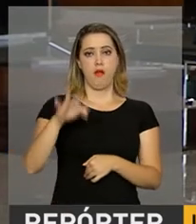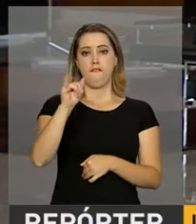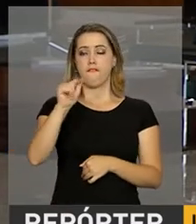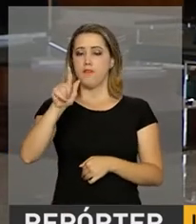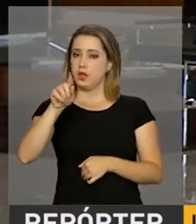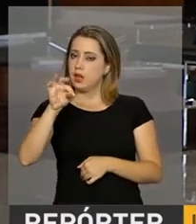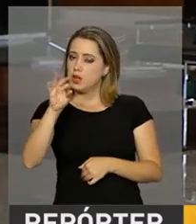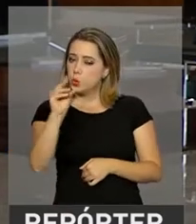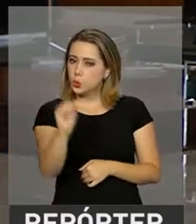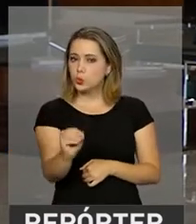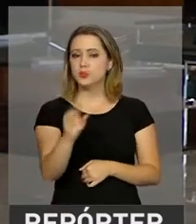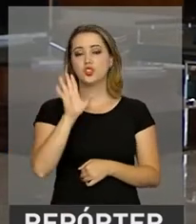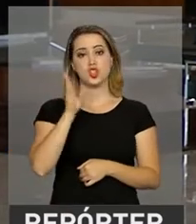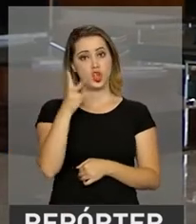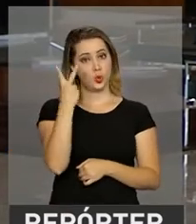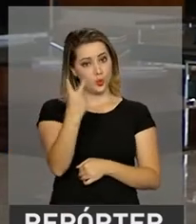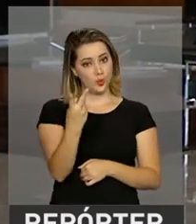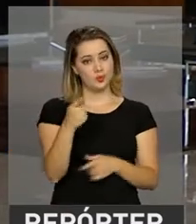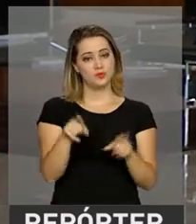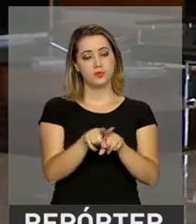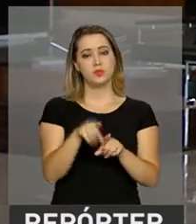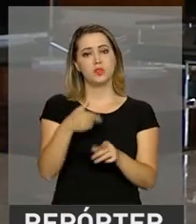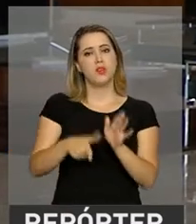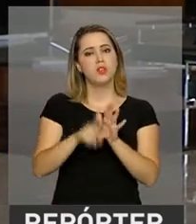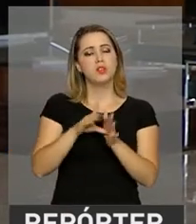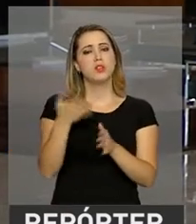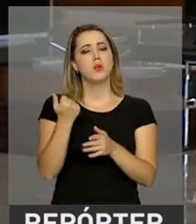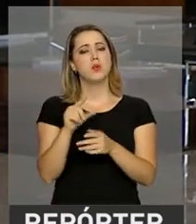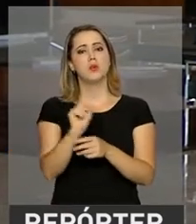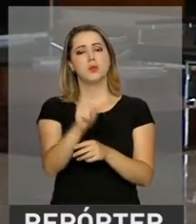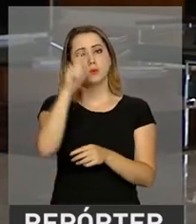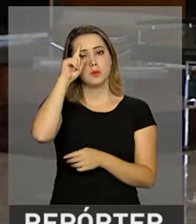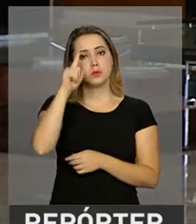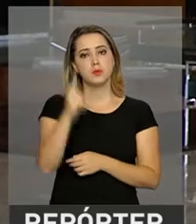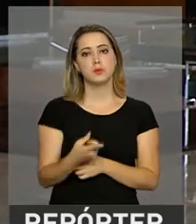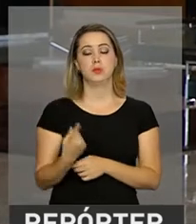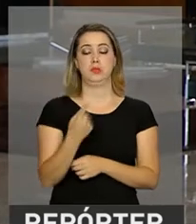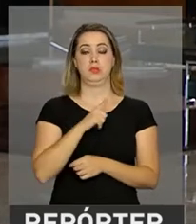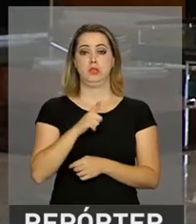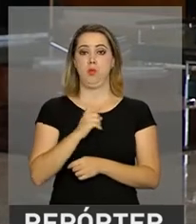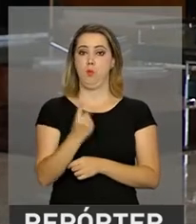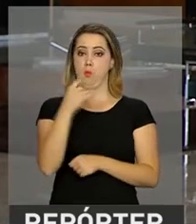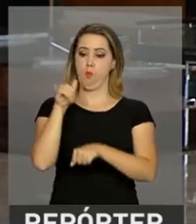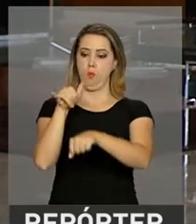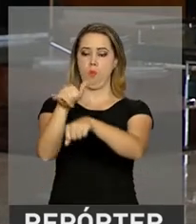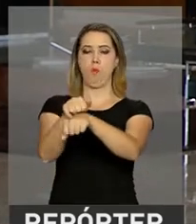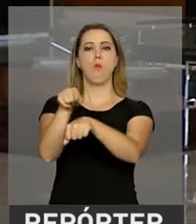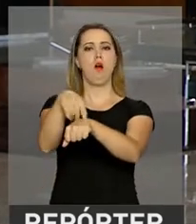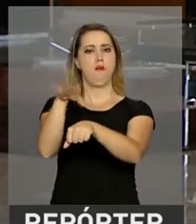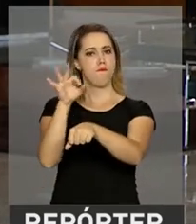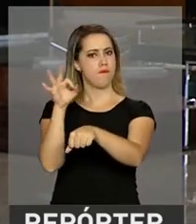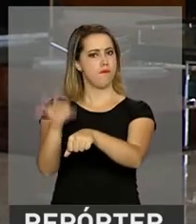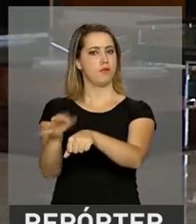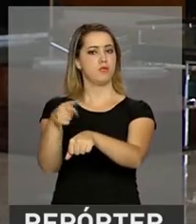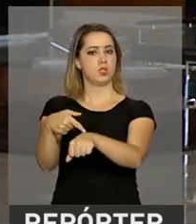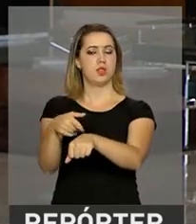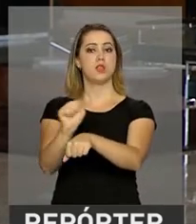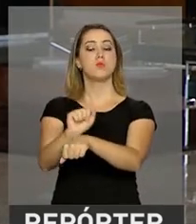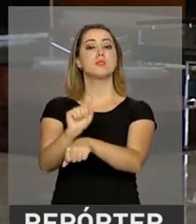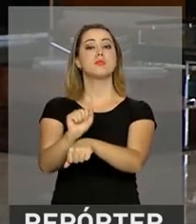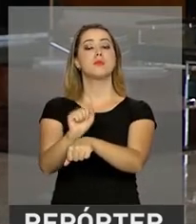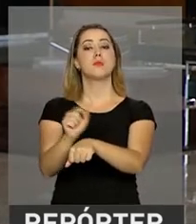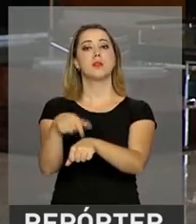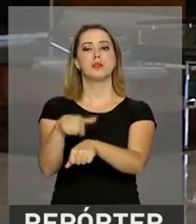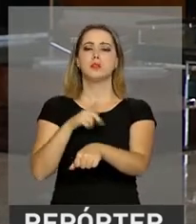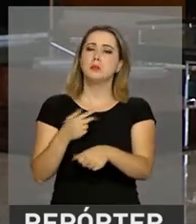Temer editou um decreto que obriga a Força Aérea Brasileira a ter sempre um avião disponível para essas missões. No ano